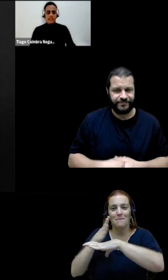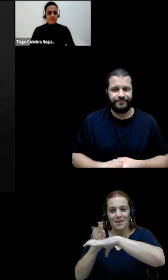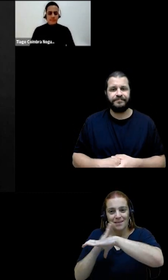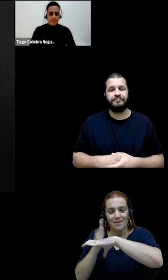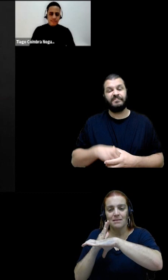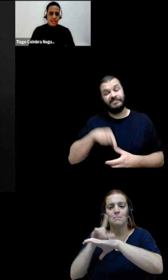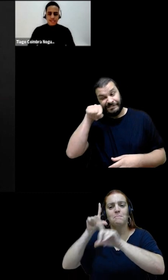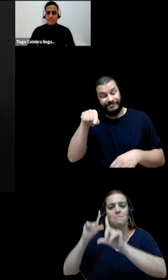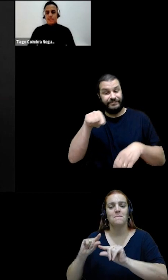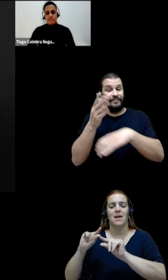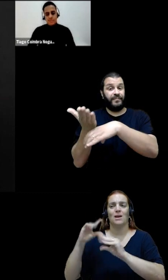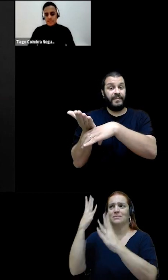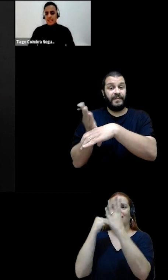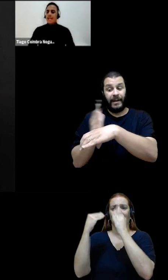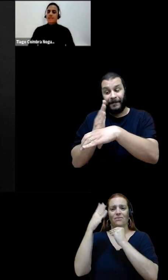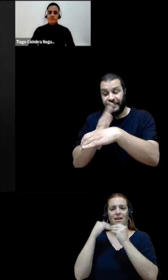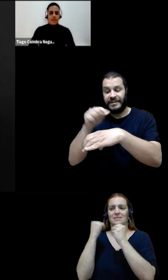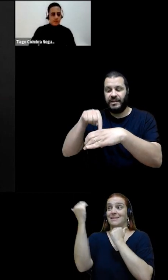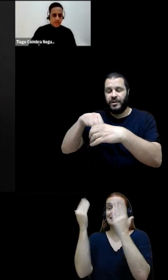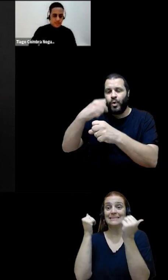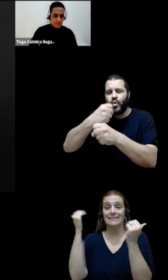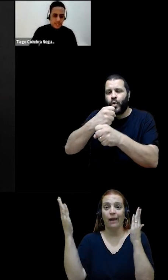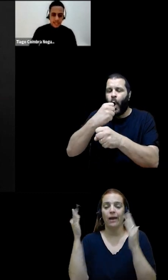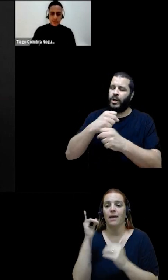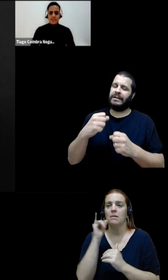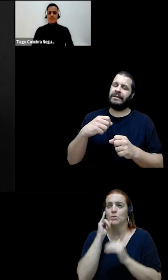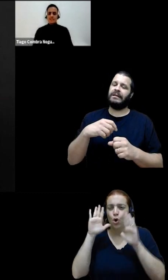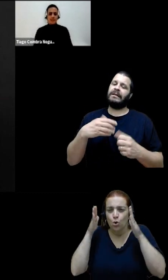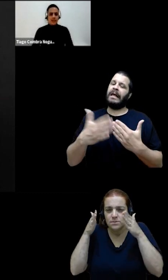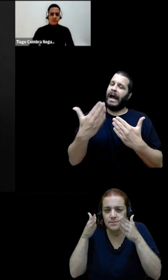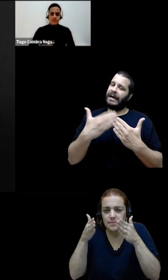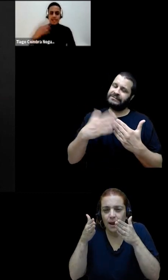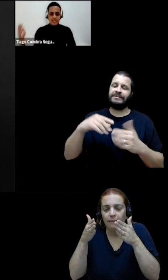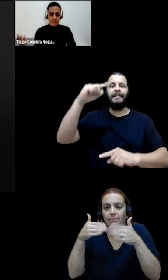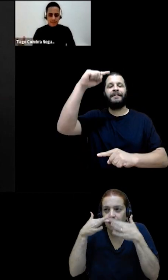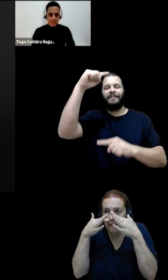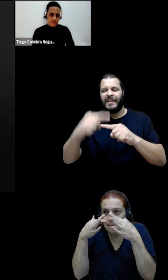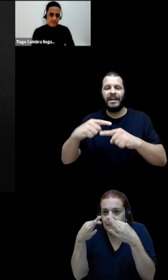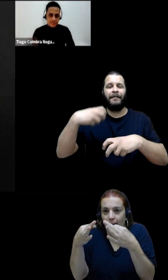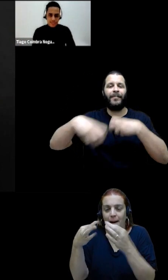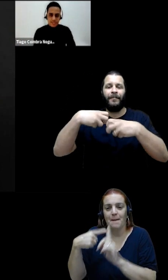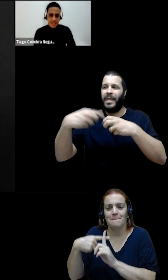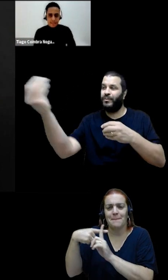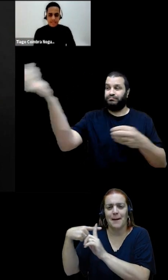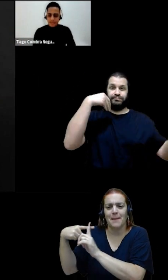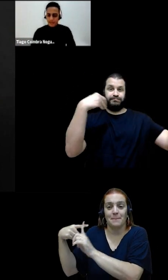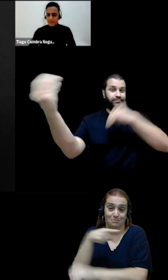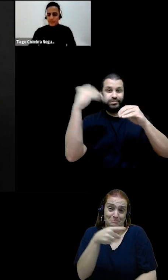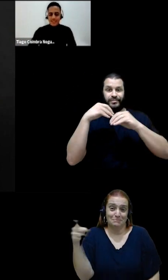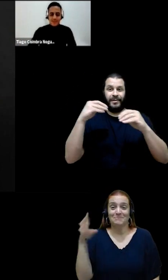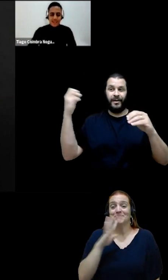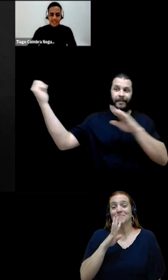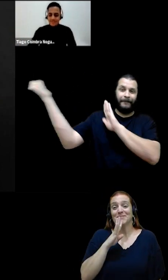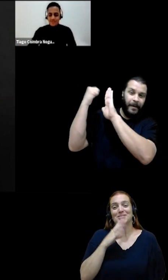tenha menos interferência de fatores externos, né? Auxilia na concentração, todos aqueles benefícios que vocês já sabem também